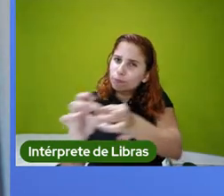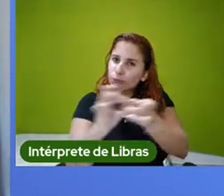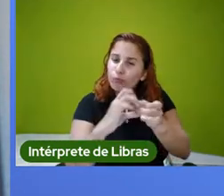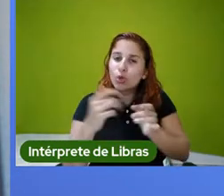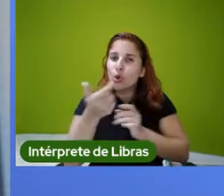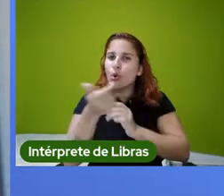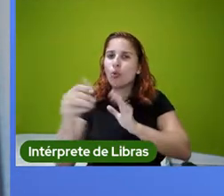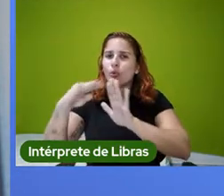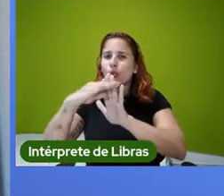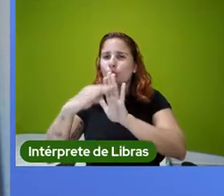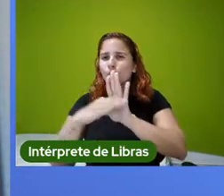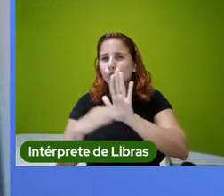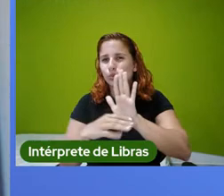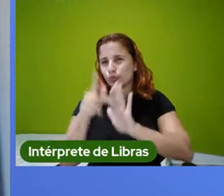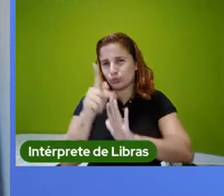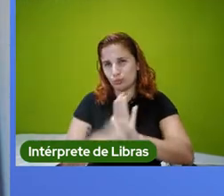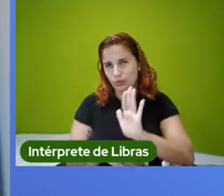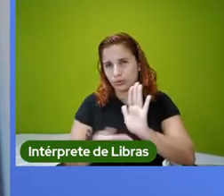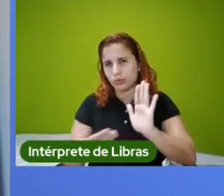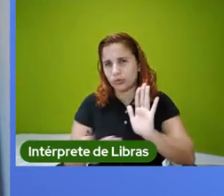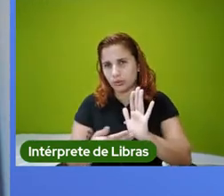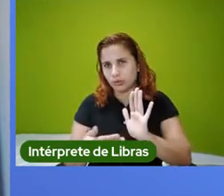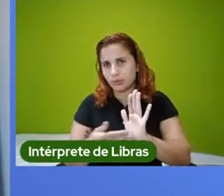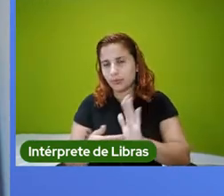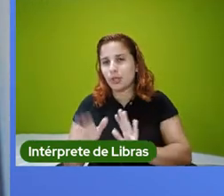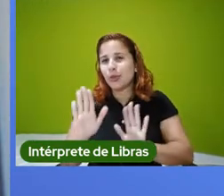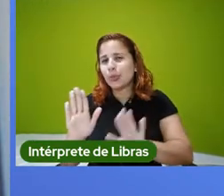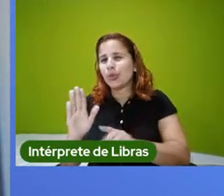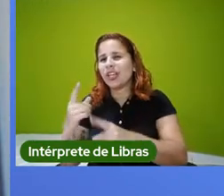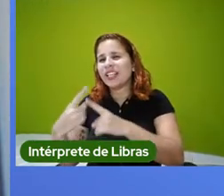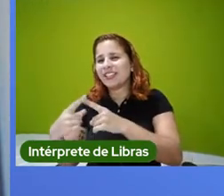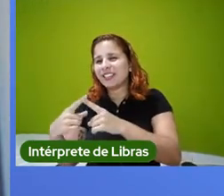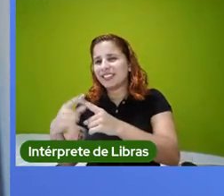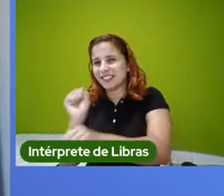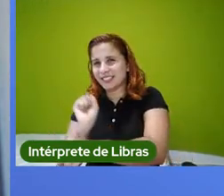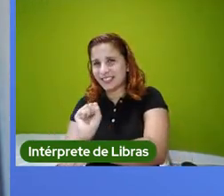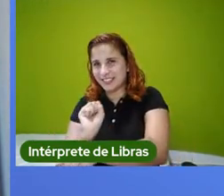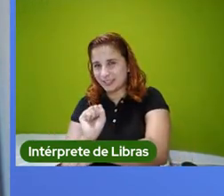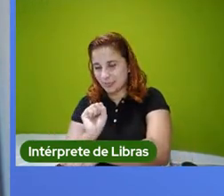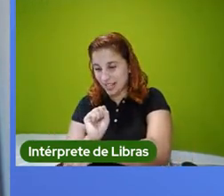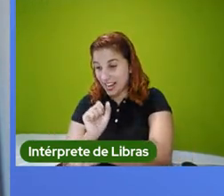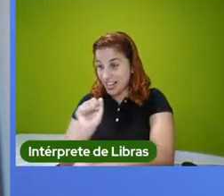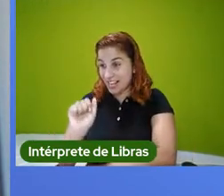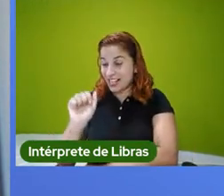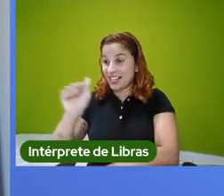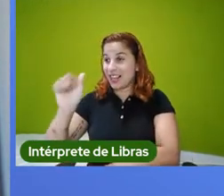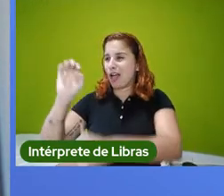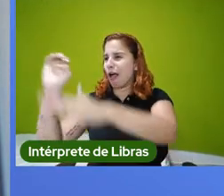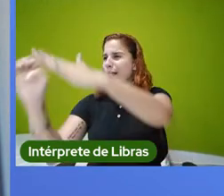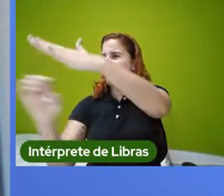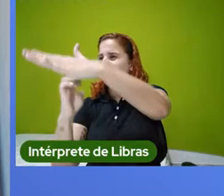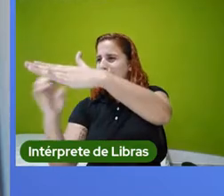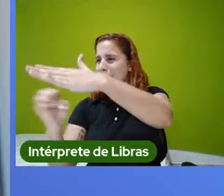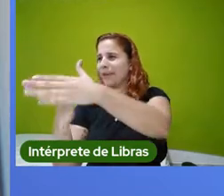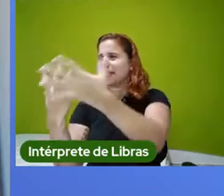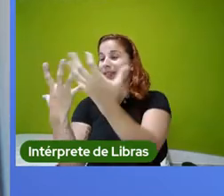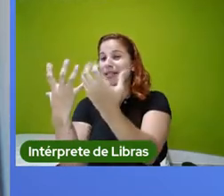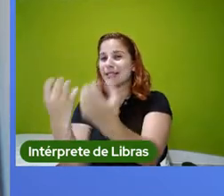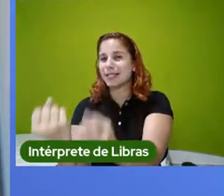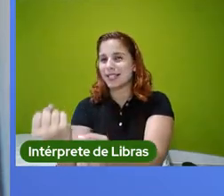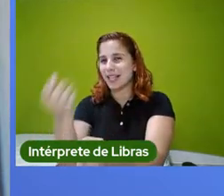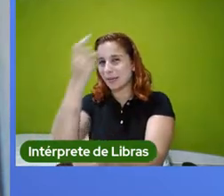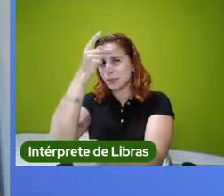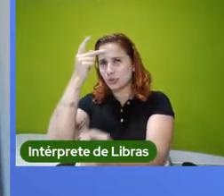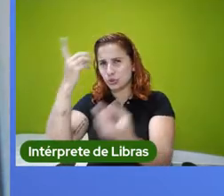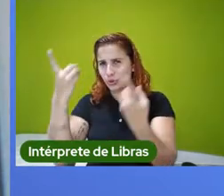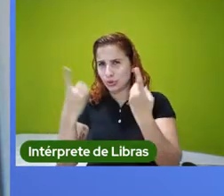Porque esperar que espontaneamente aí o mercado de trabalho vai recepcionar as pessoas com deficiência e beneficiárias do BPC, né?